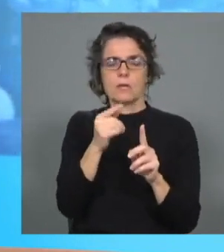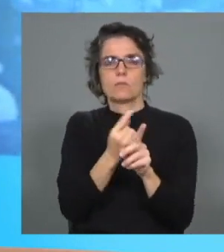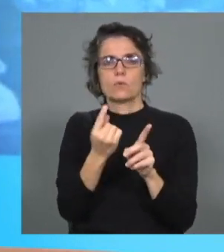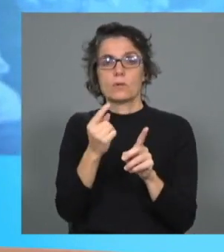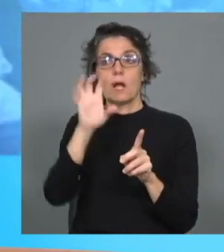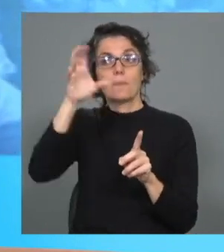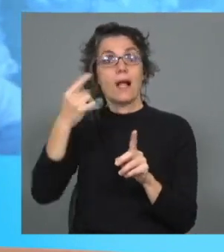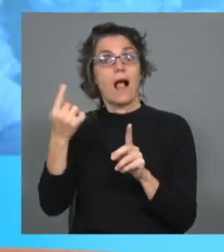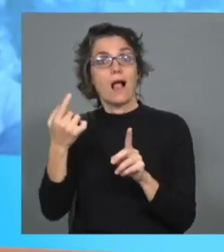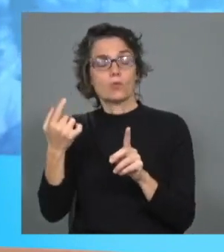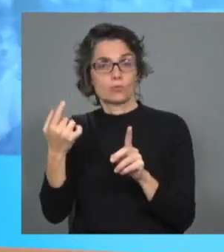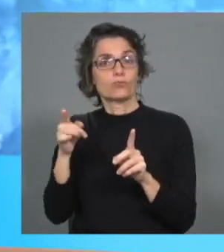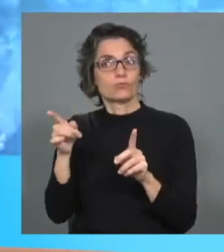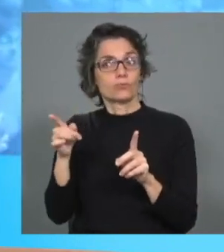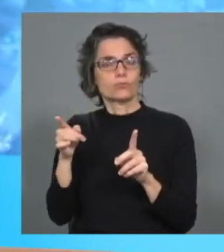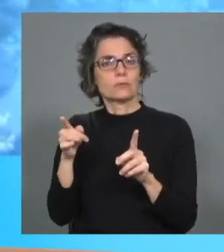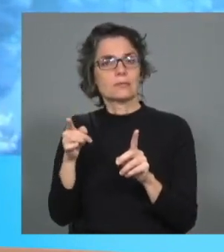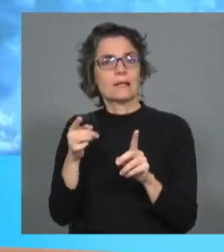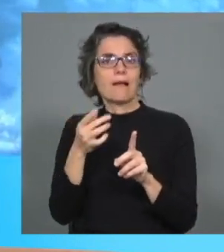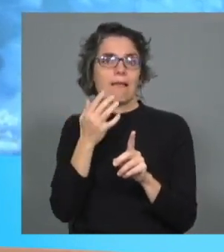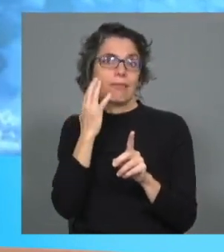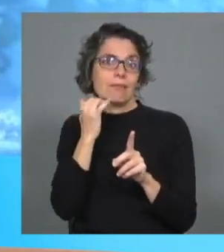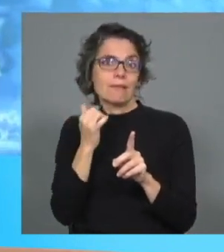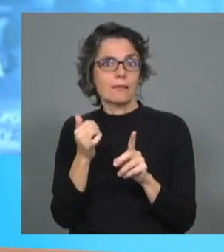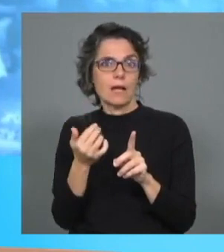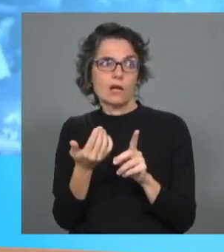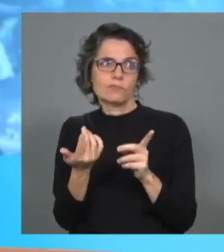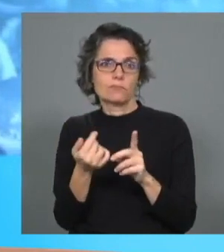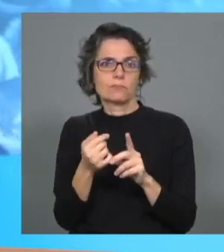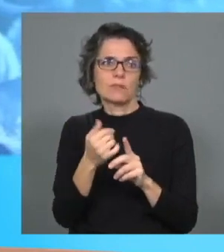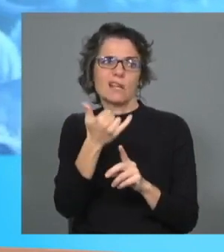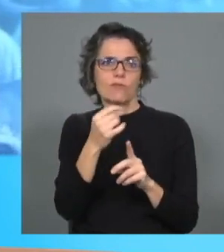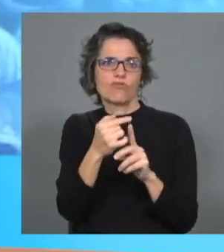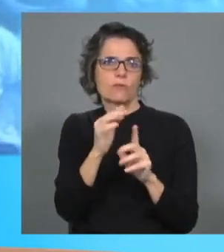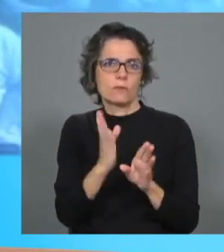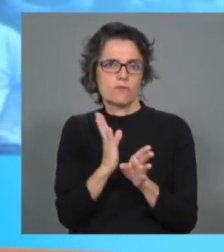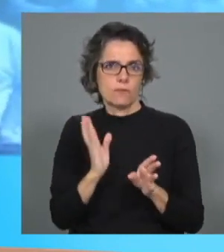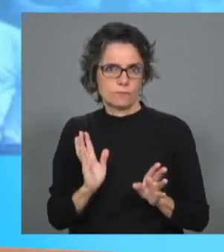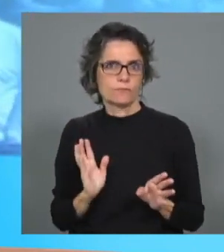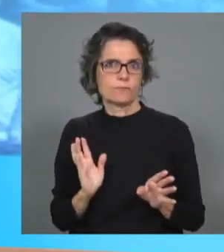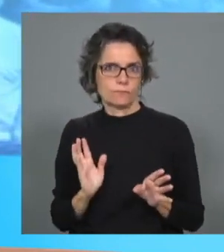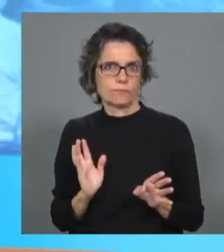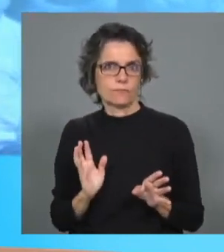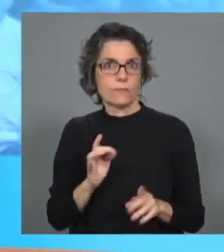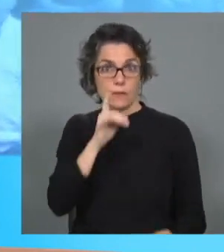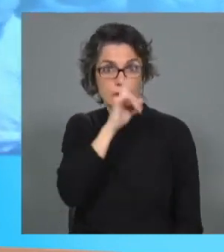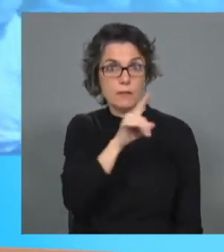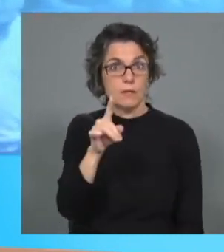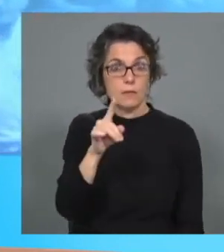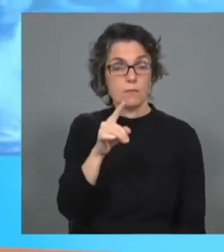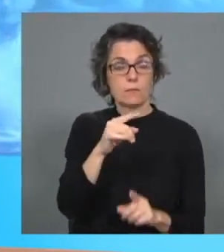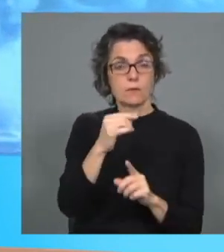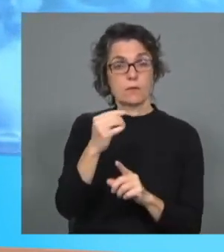alguns países para que se deixasse cair, por simplesmente isso, passasse a falar só nos 2 graus. E convém recordar que a diferença entre os